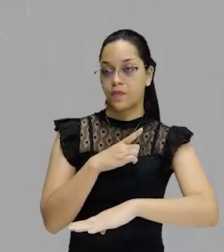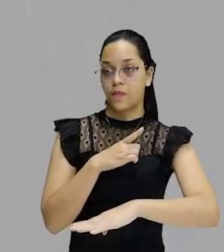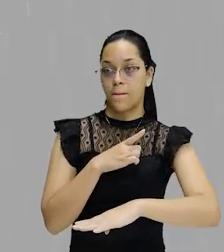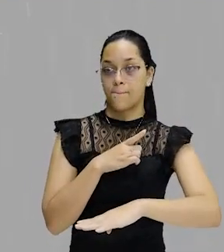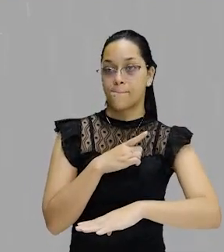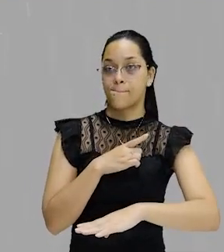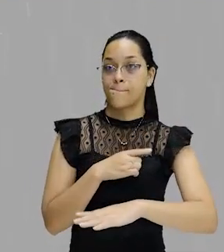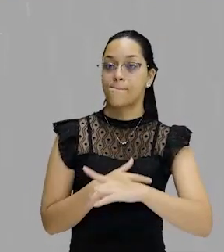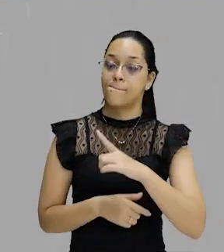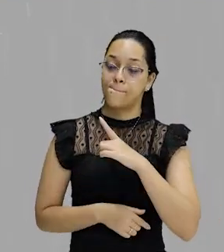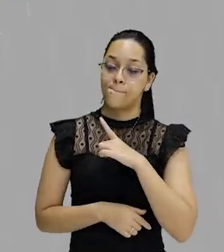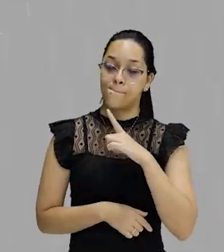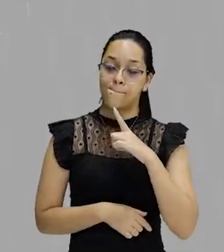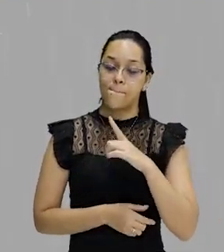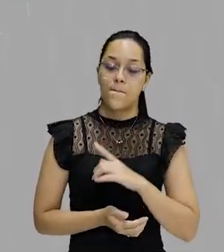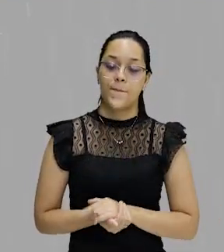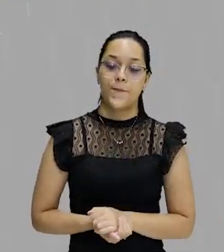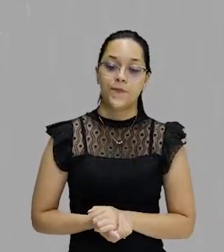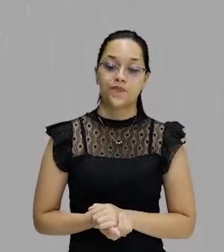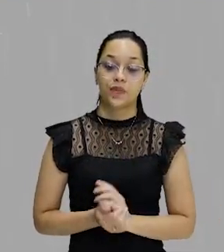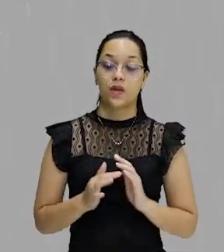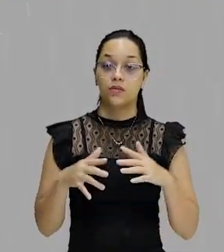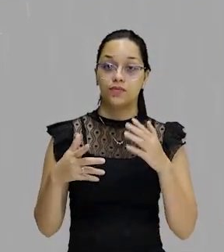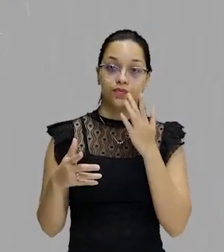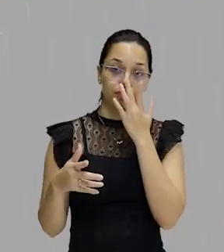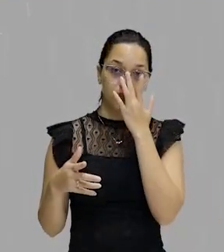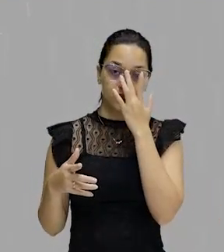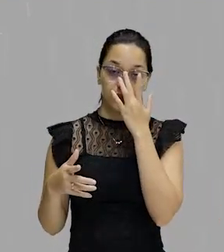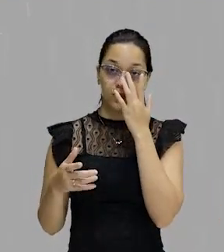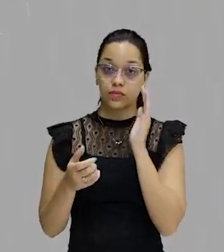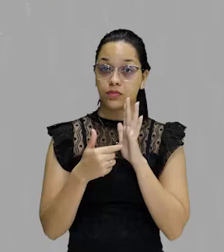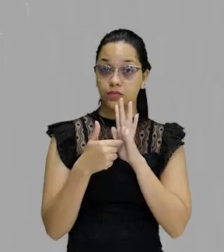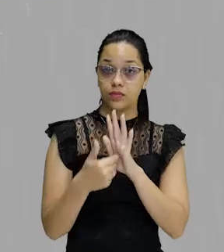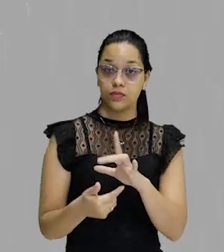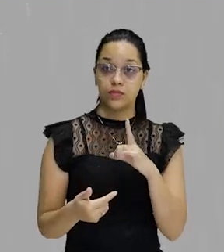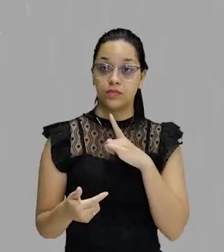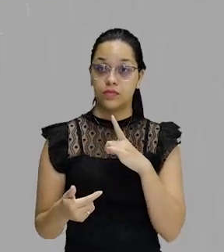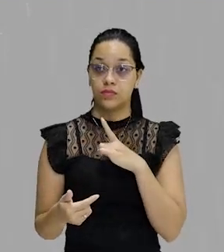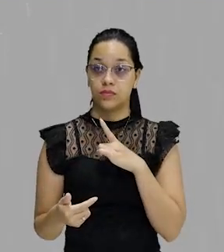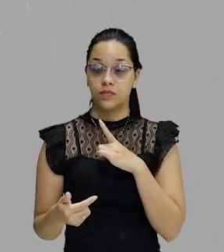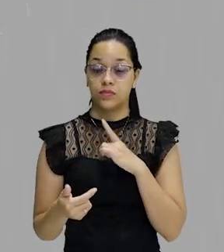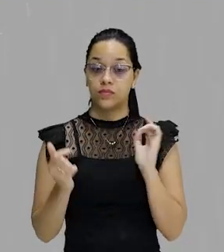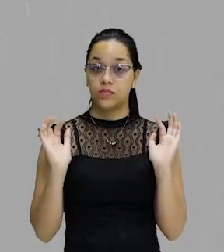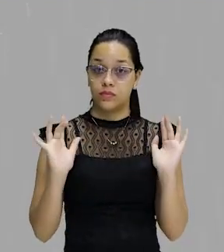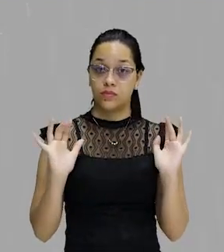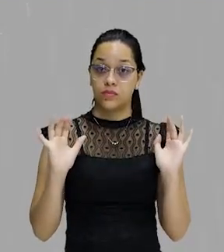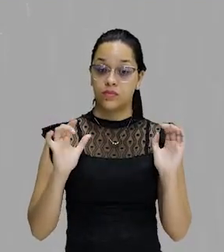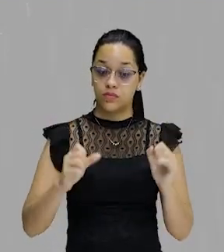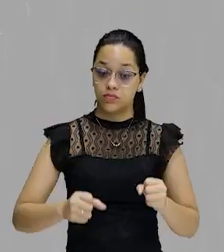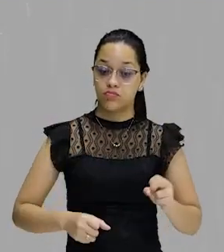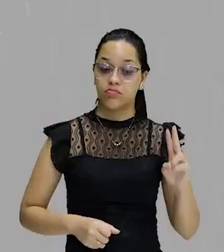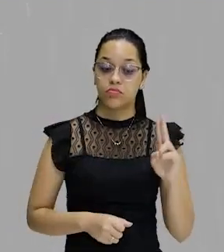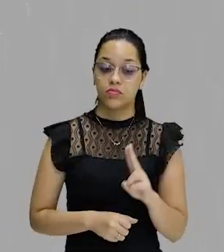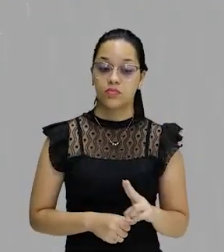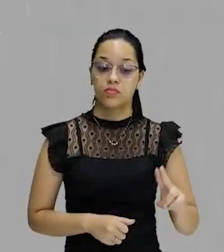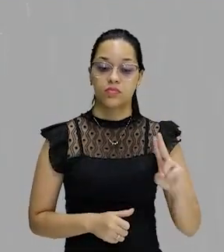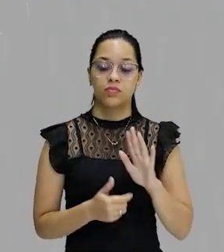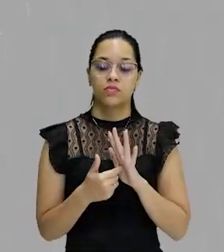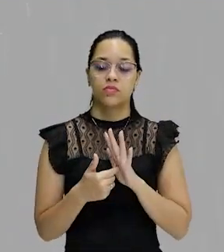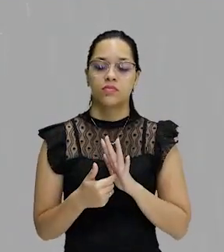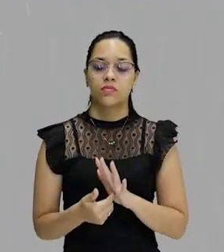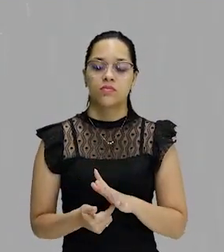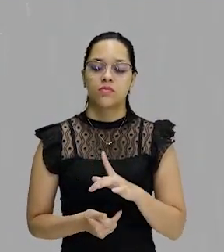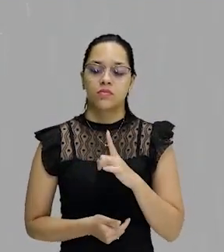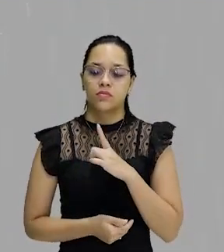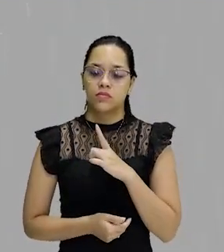esse grande medievalista, na verdade, ele se refere à produção manufatureira. Então, ele mostra que